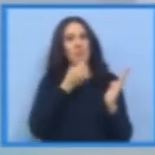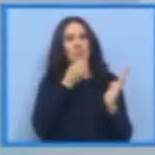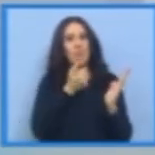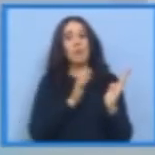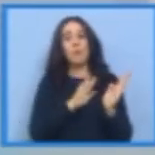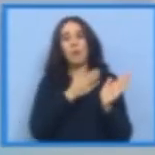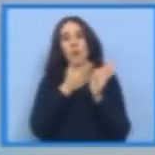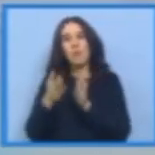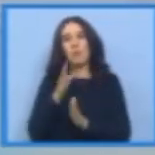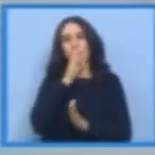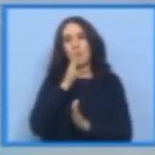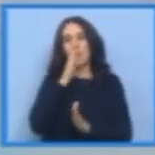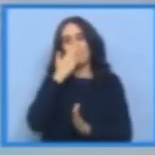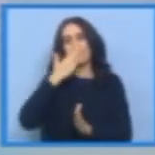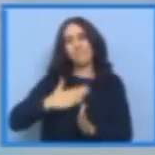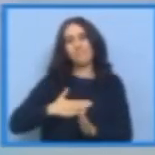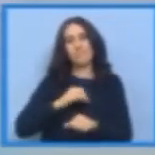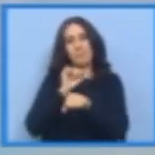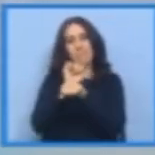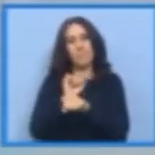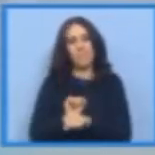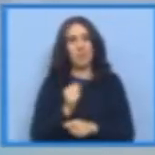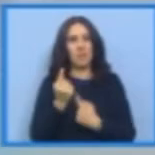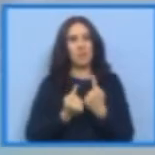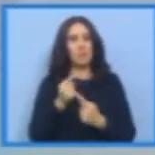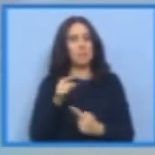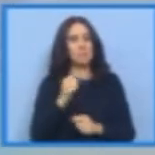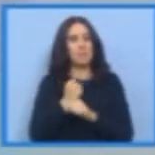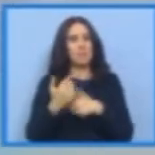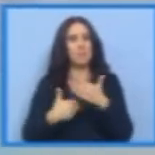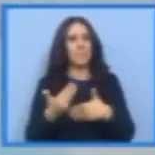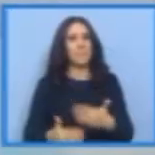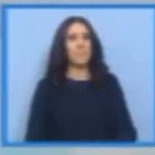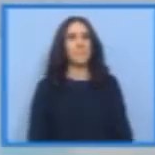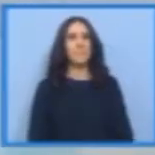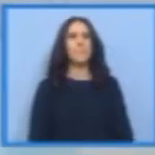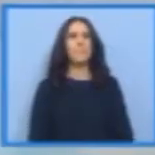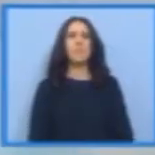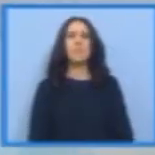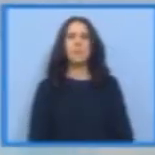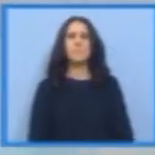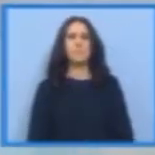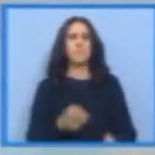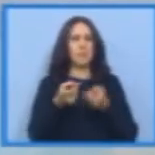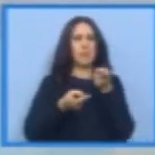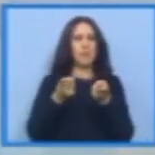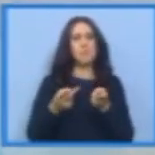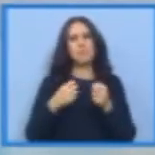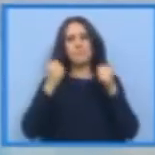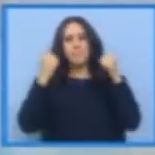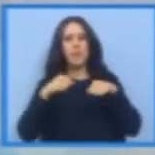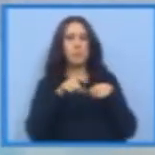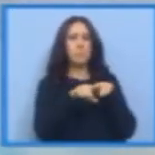prática deparamos-nos com alguns entraves. E é aí que temos que trabalhar. Em todas essas análises, pactos,